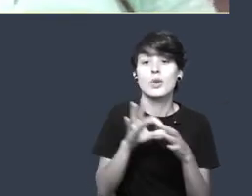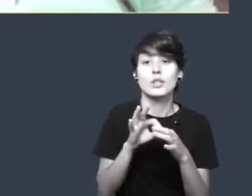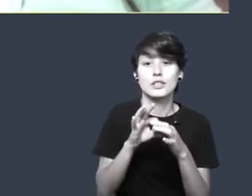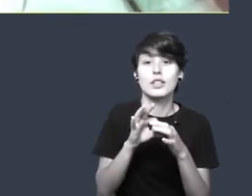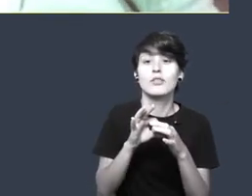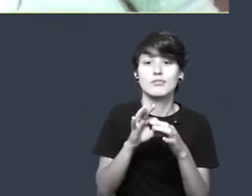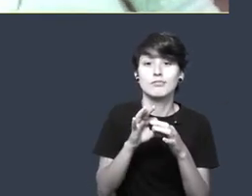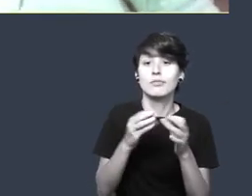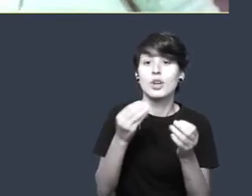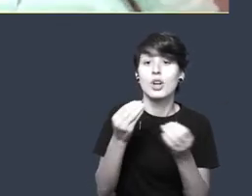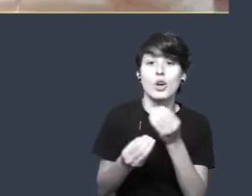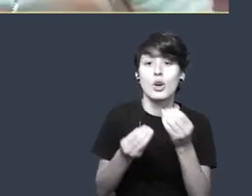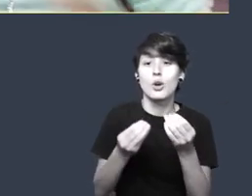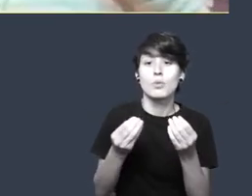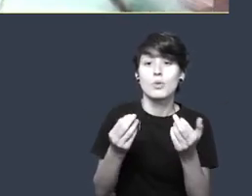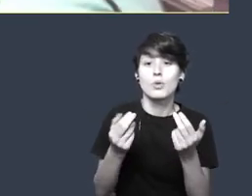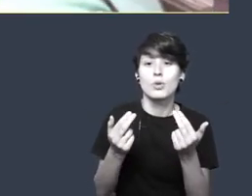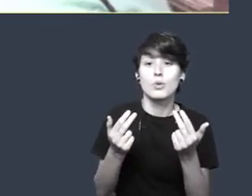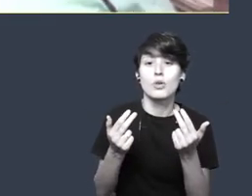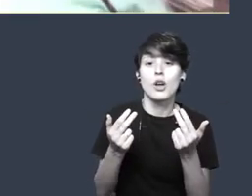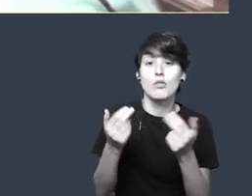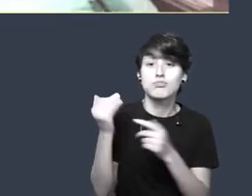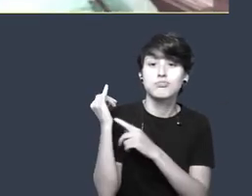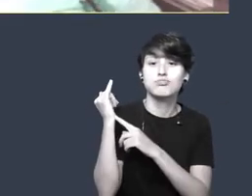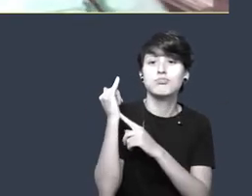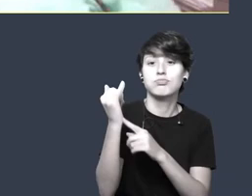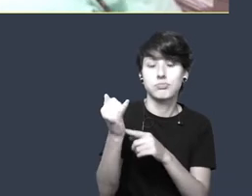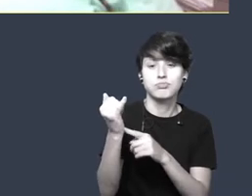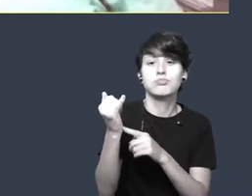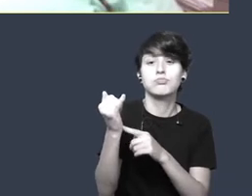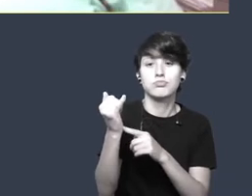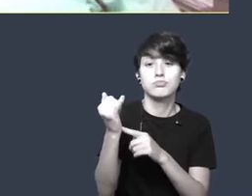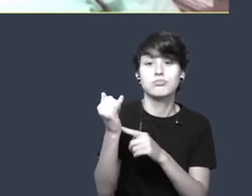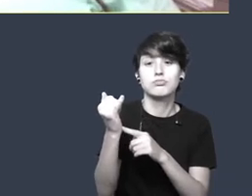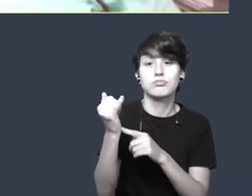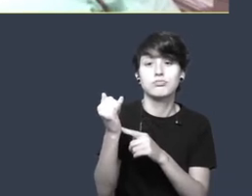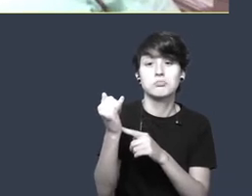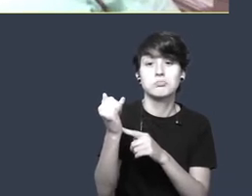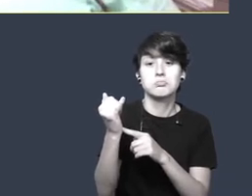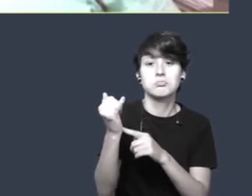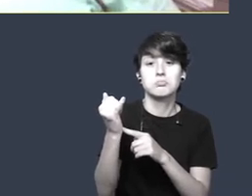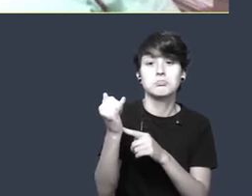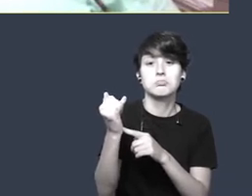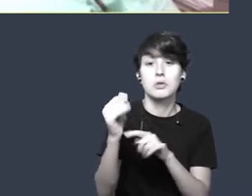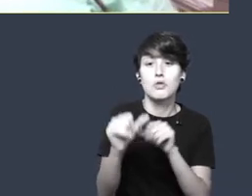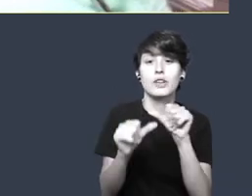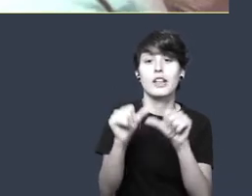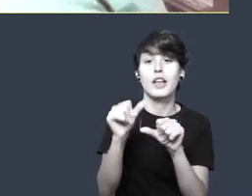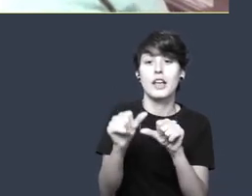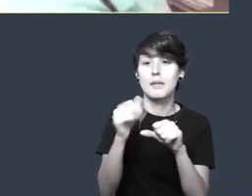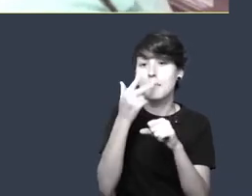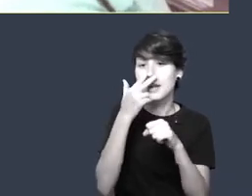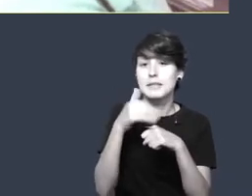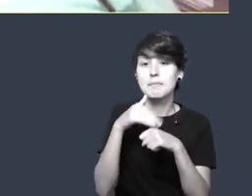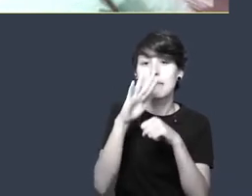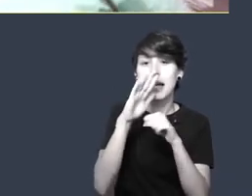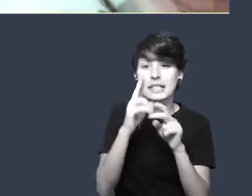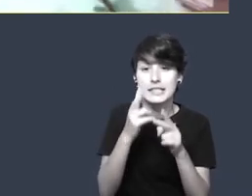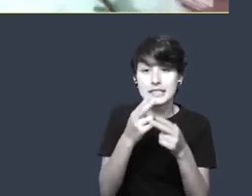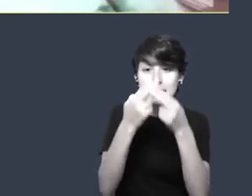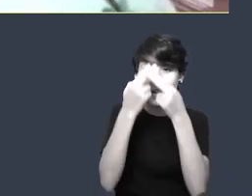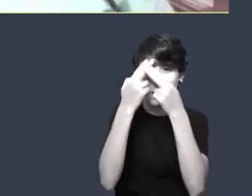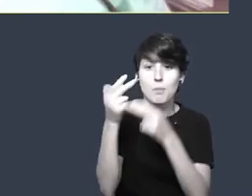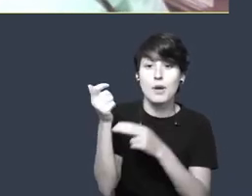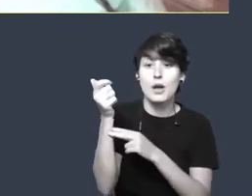de como que comunica isso para não tornar mais traumático do